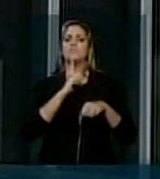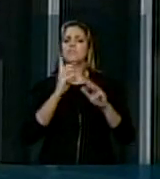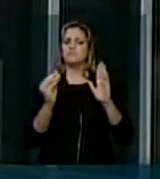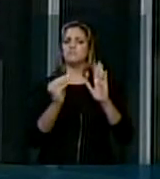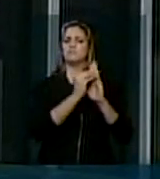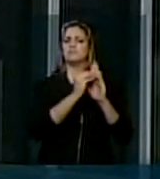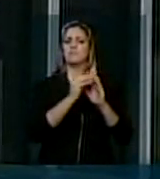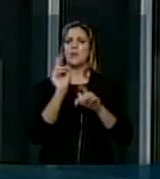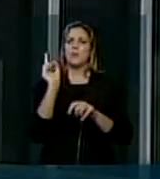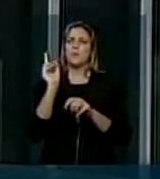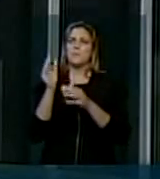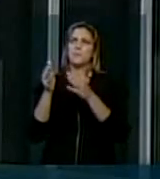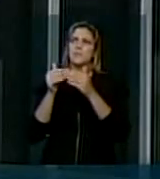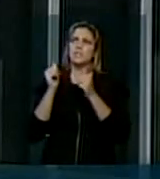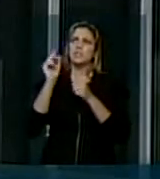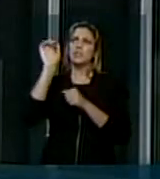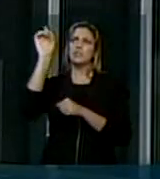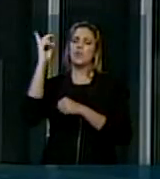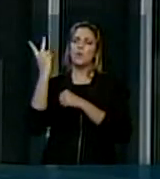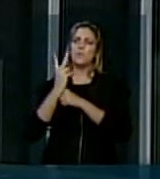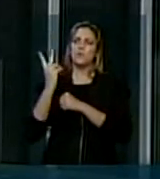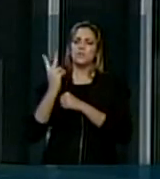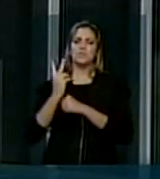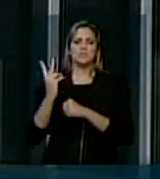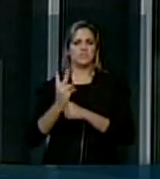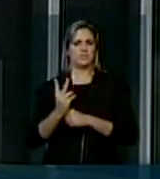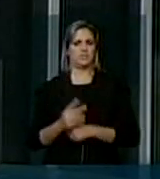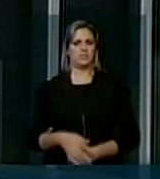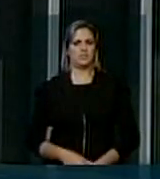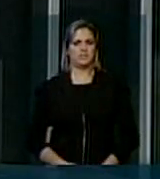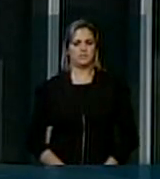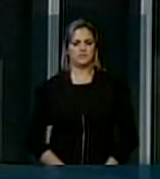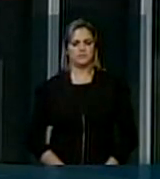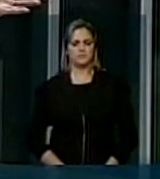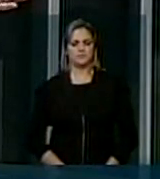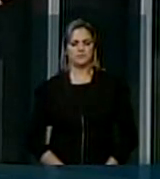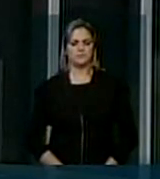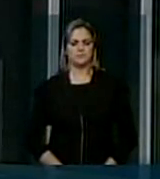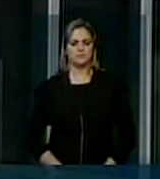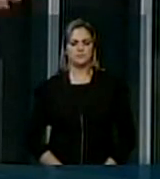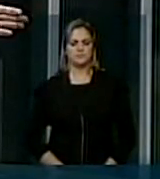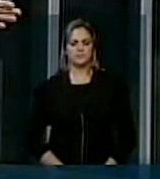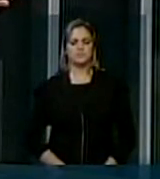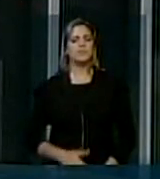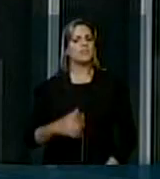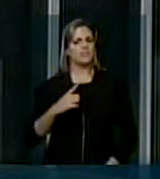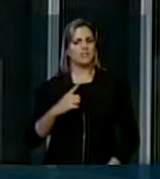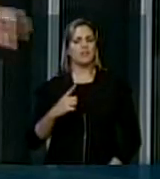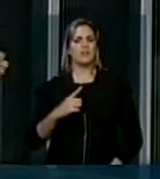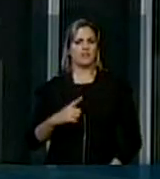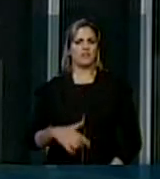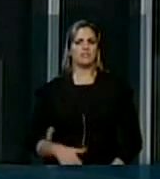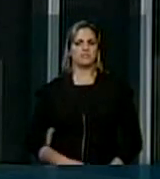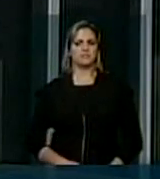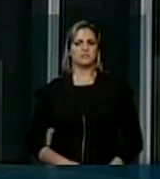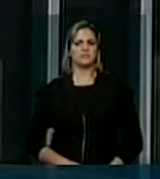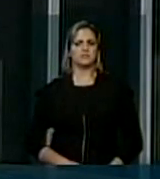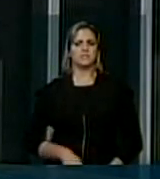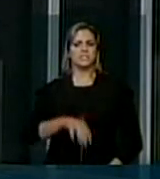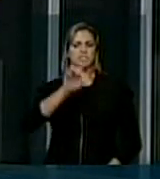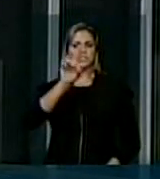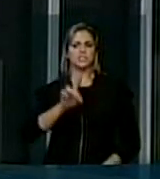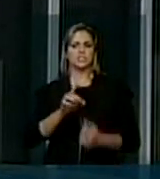invoca a proteção de Deus. Na mesa diretora desta